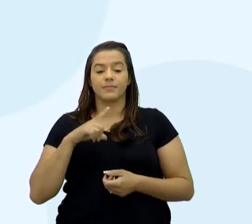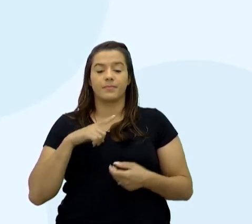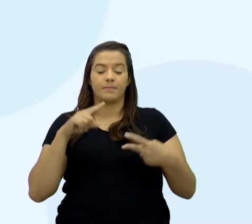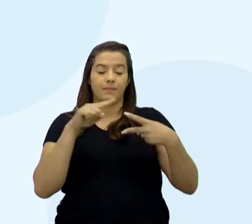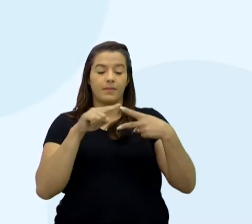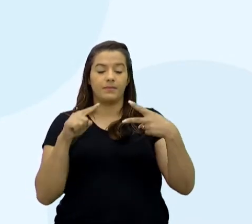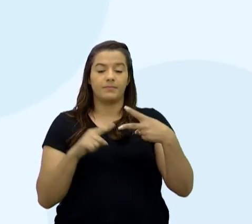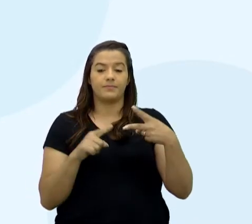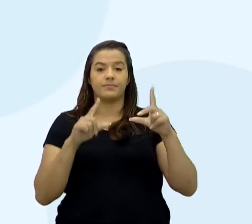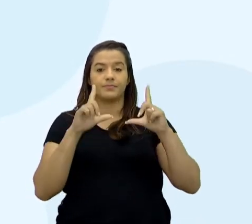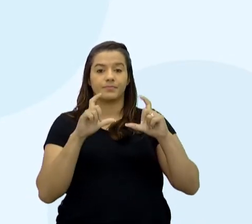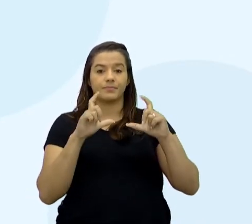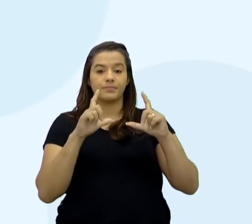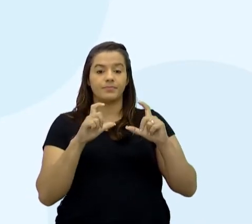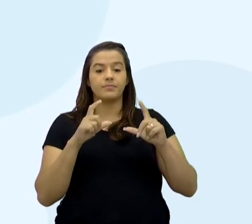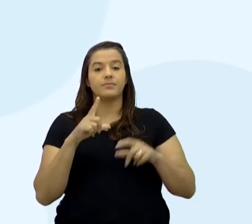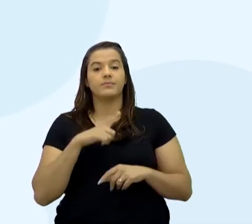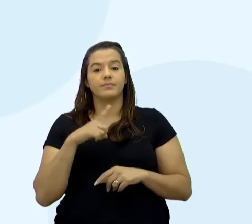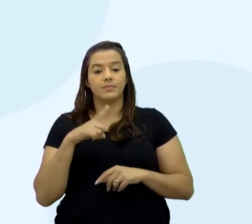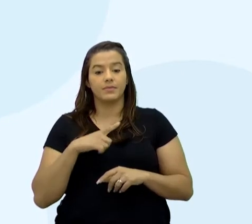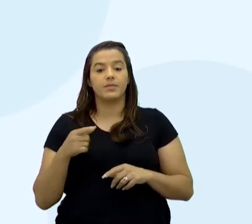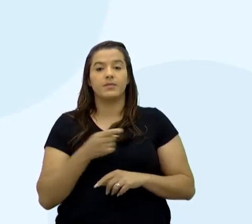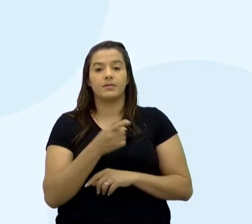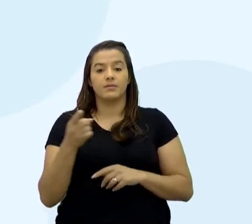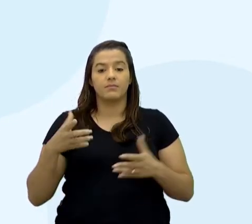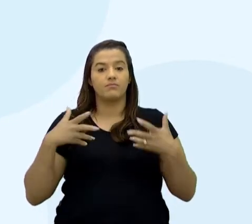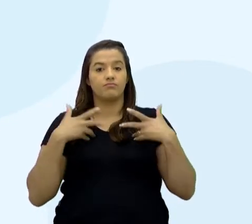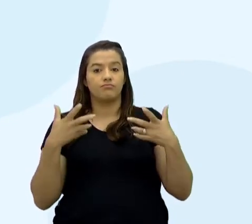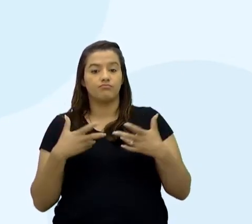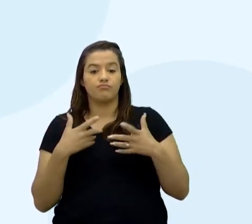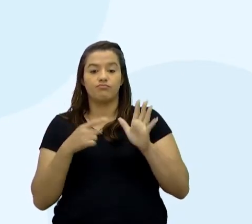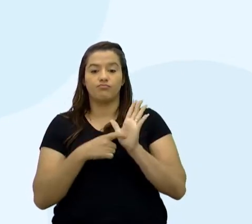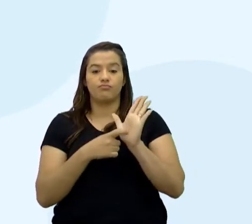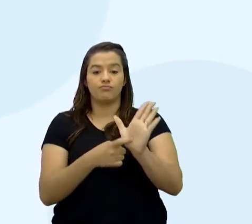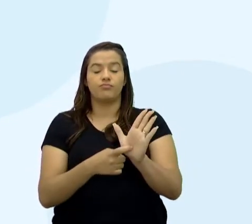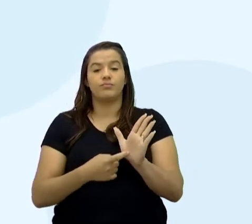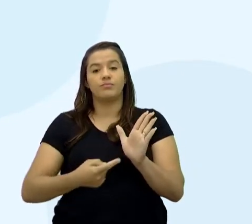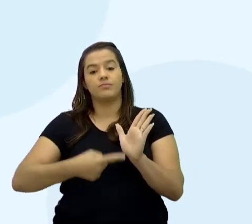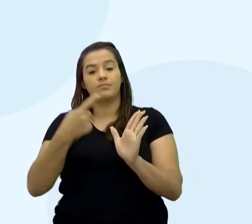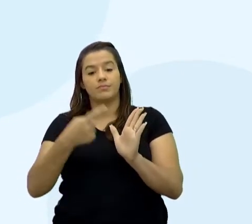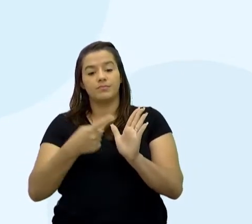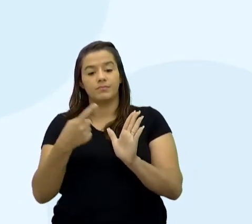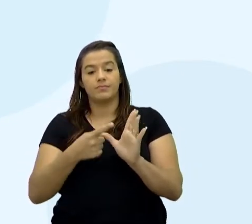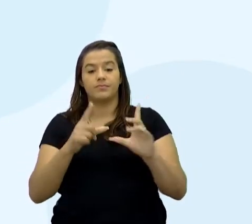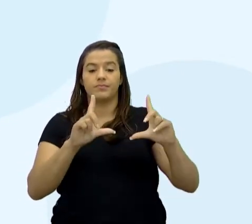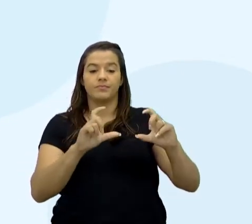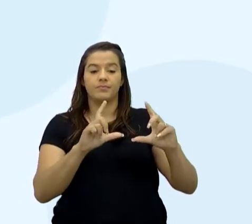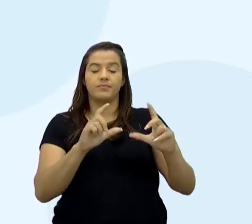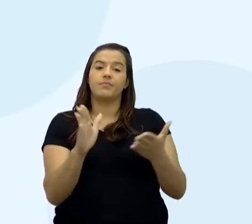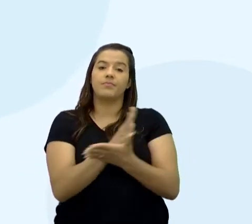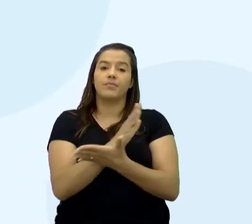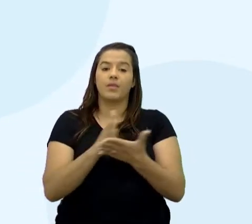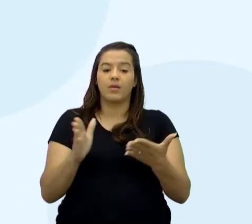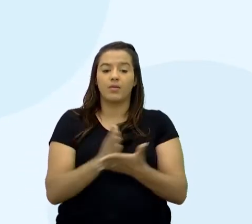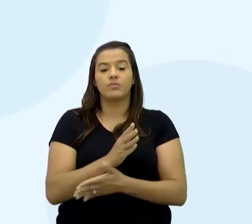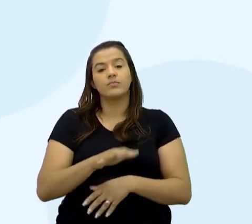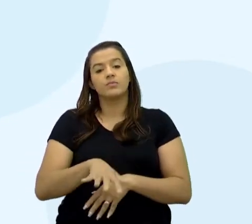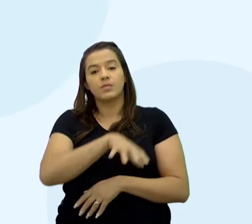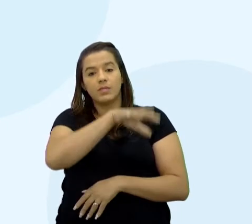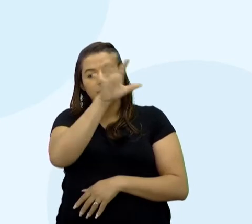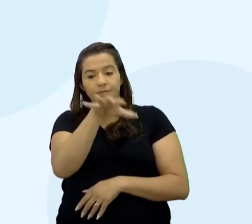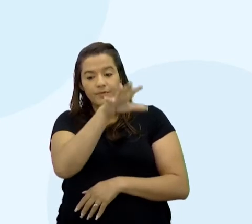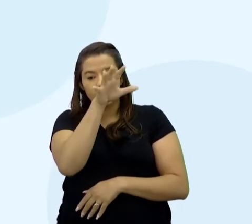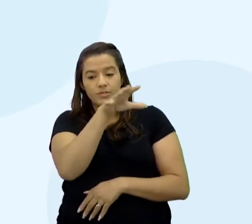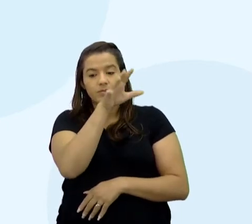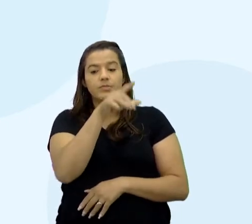duas imagens que elas vão ter aí uma animação. Então a primeira, temos aí alguns elefantes e